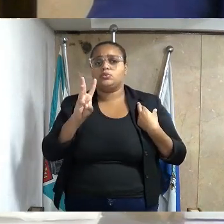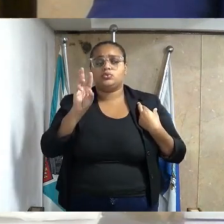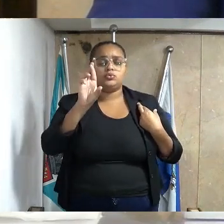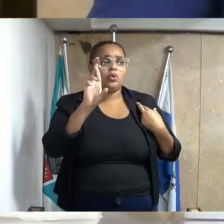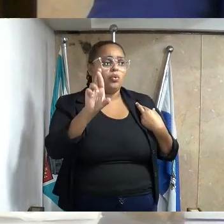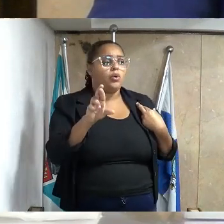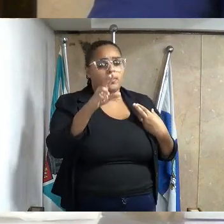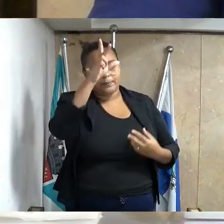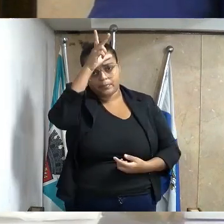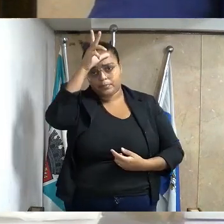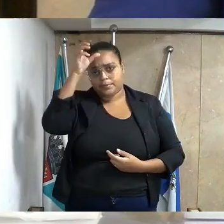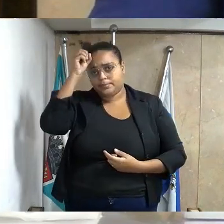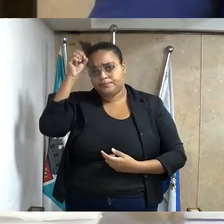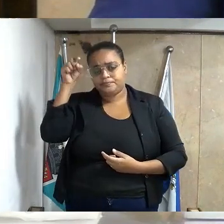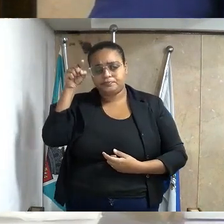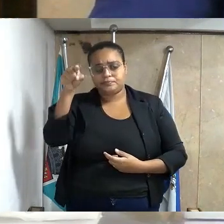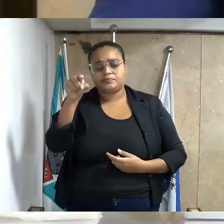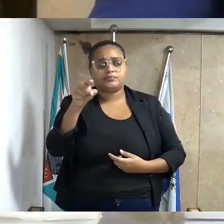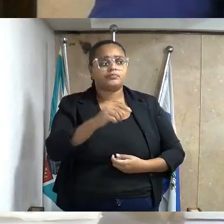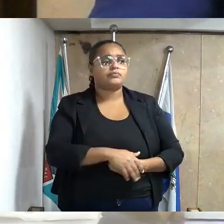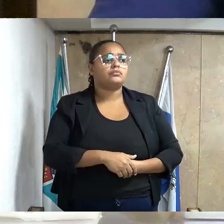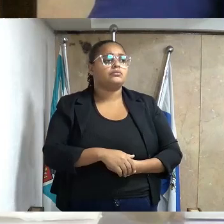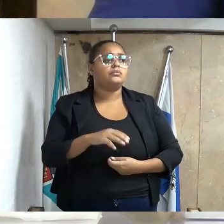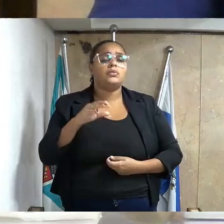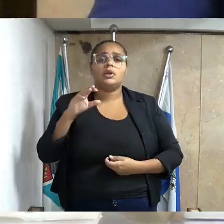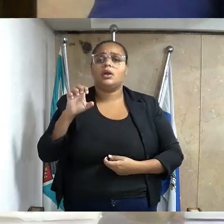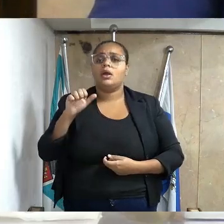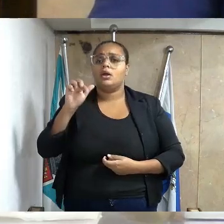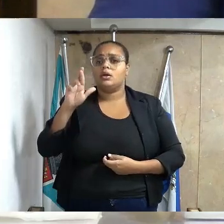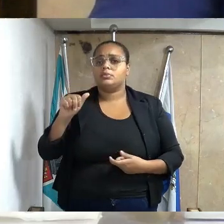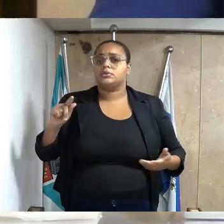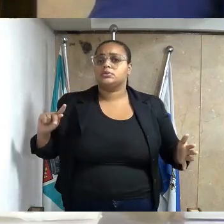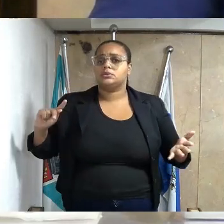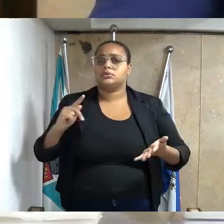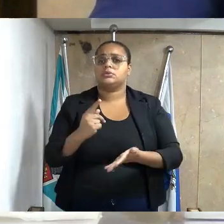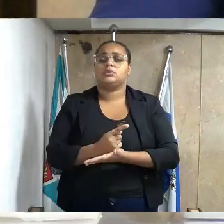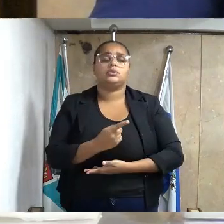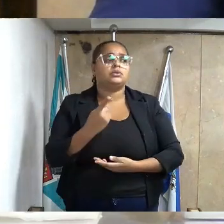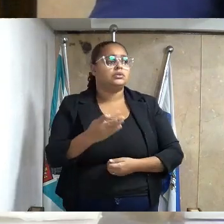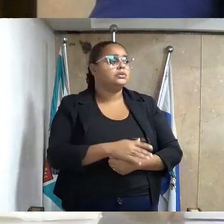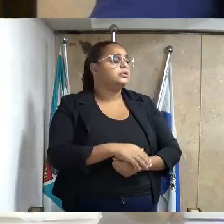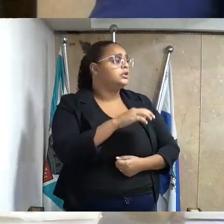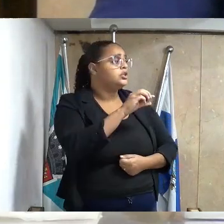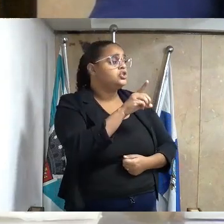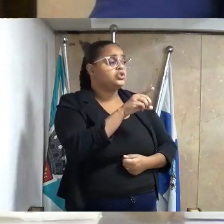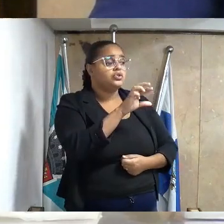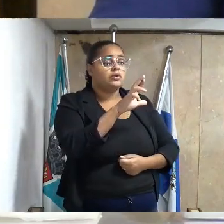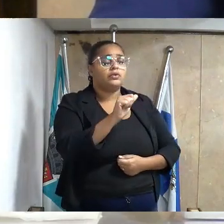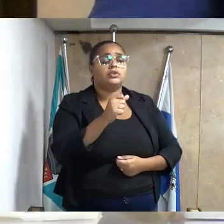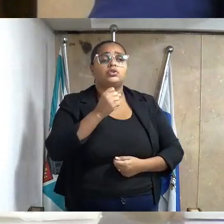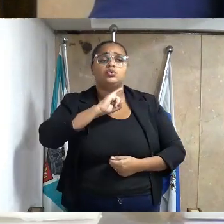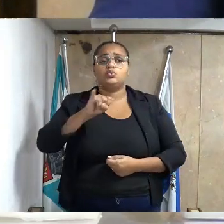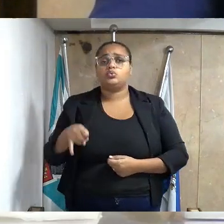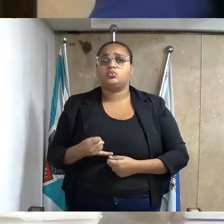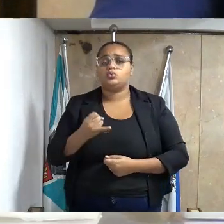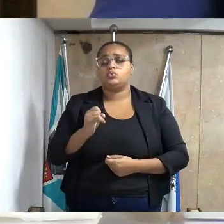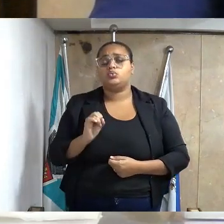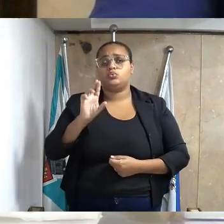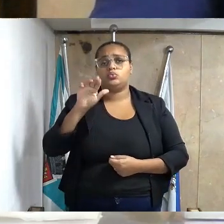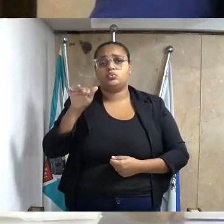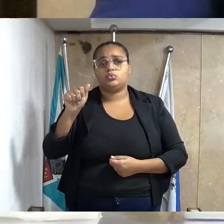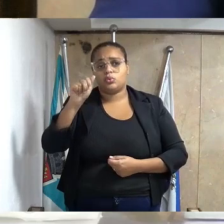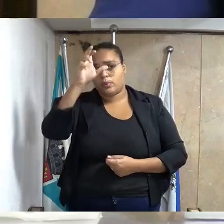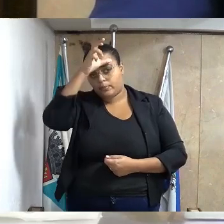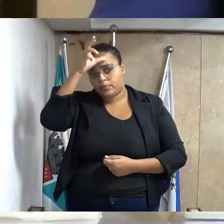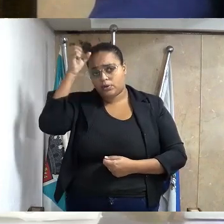Oliveira, prefeito municipal à época dos fatos, e do senhor Divair Alves de Oliveira Júnior,